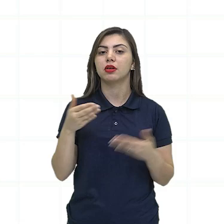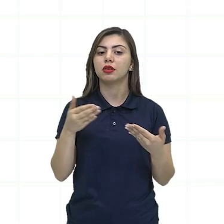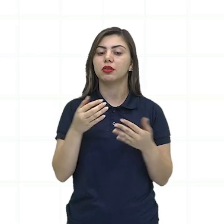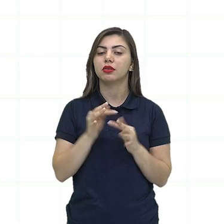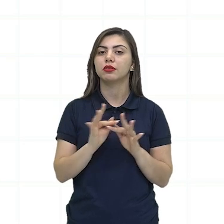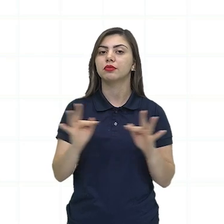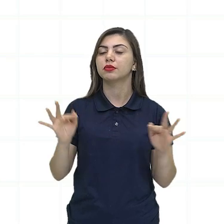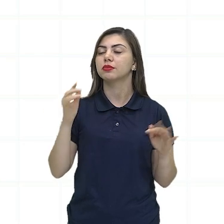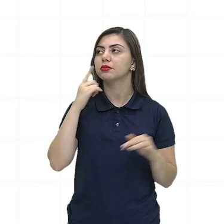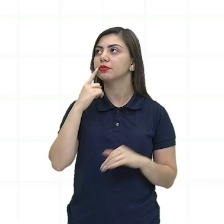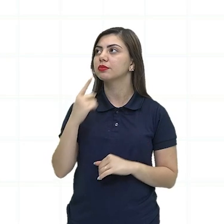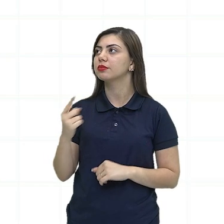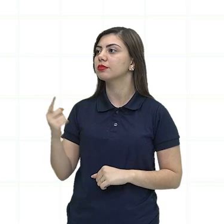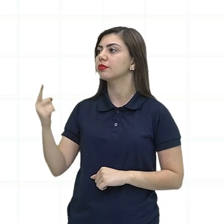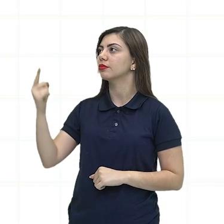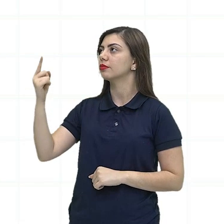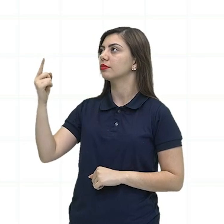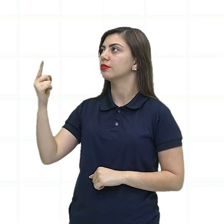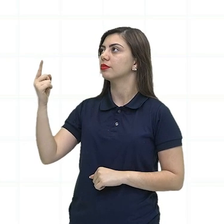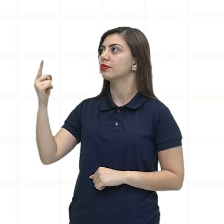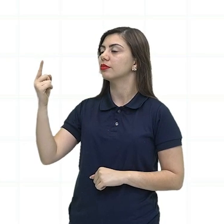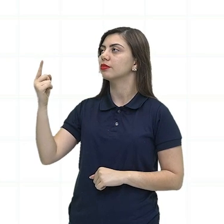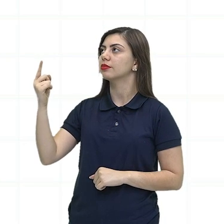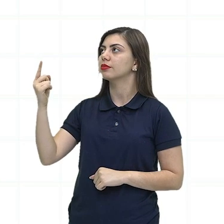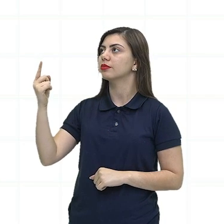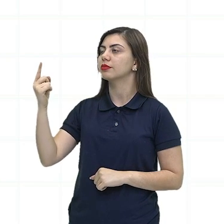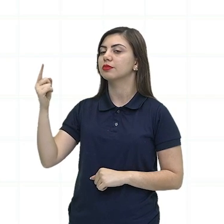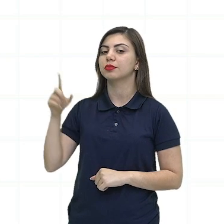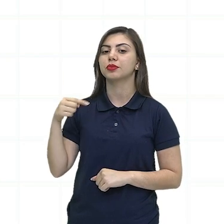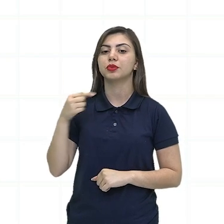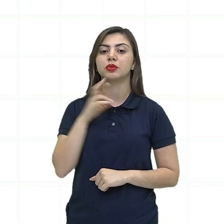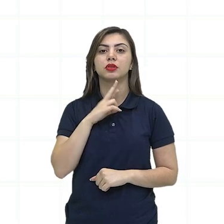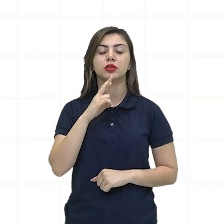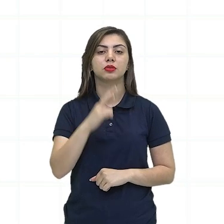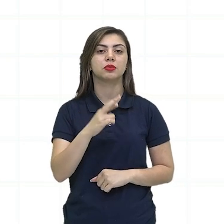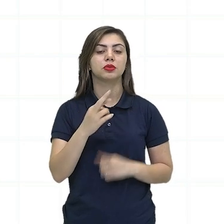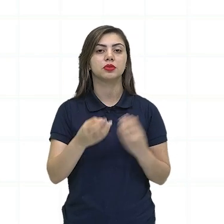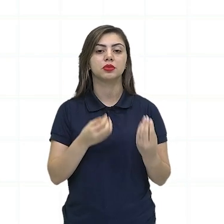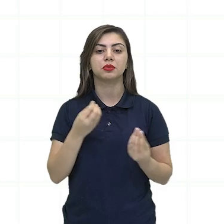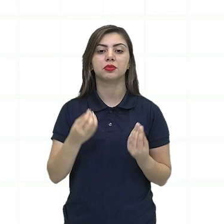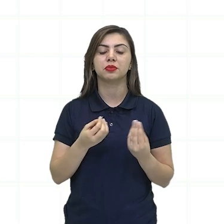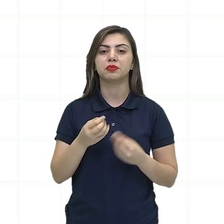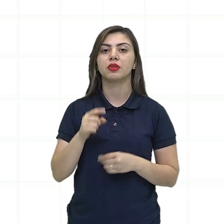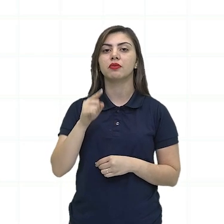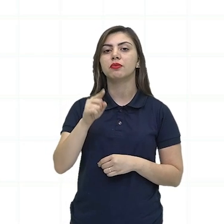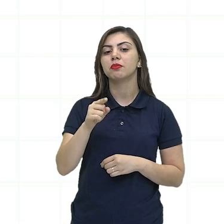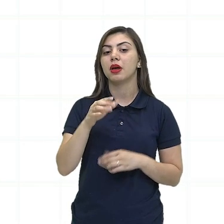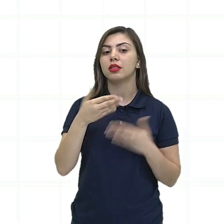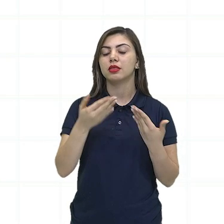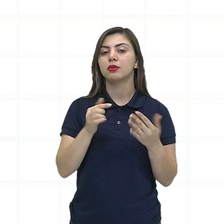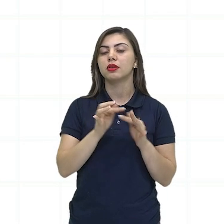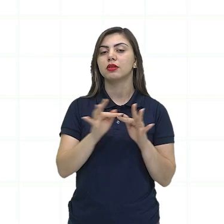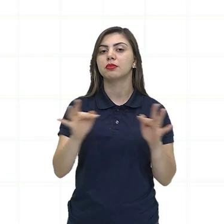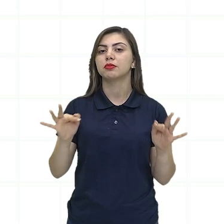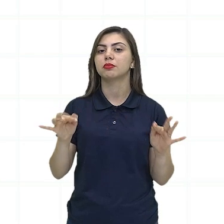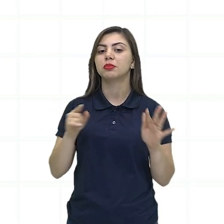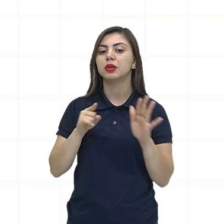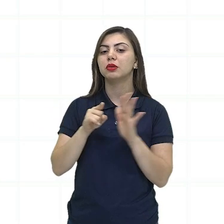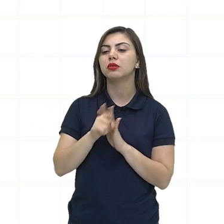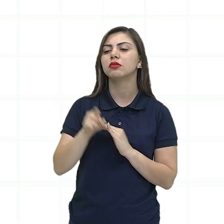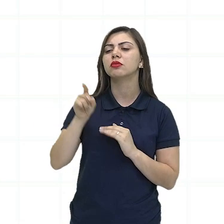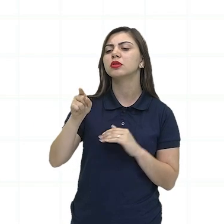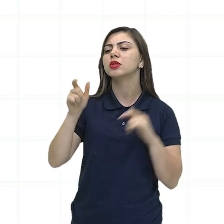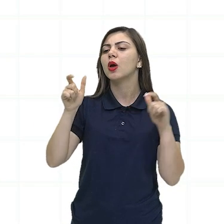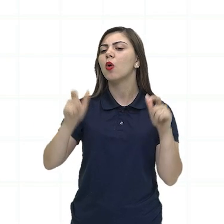you from? É assim que a gente responde. I'm from. De onde você é?